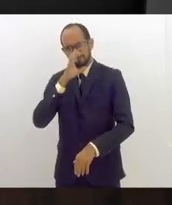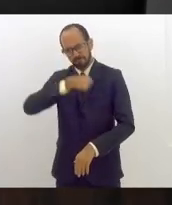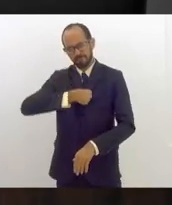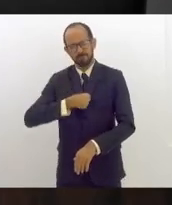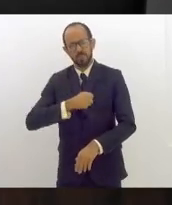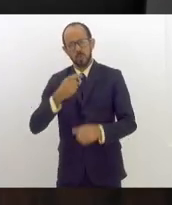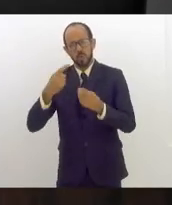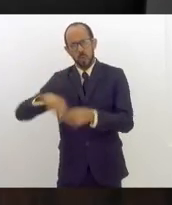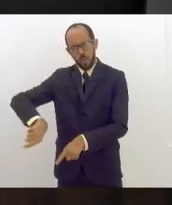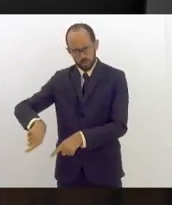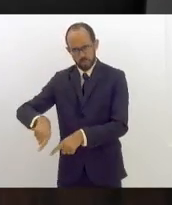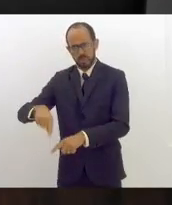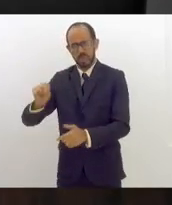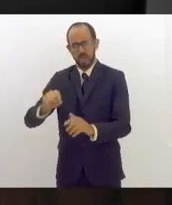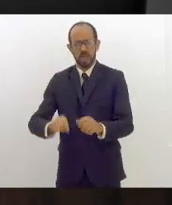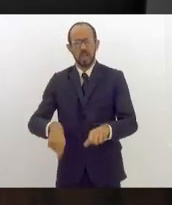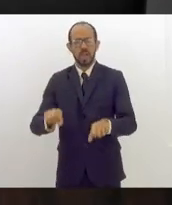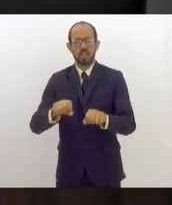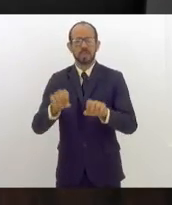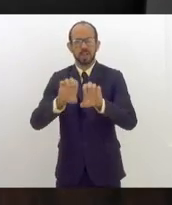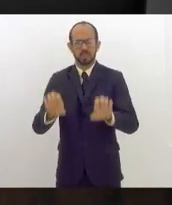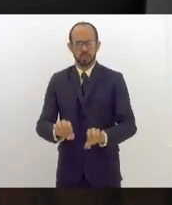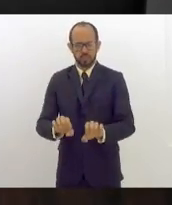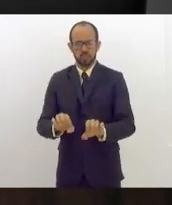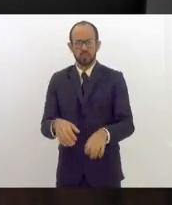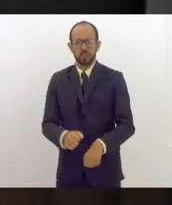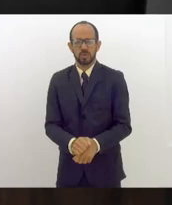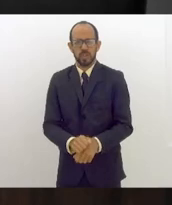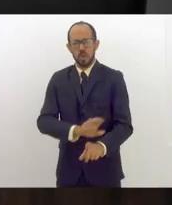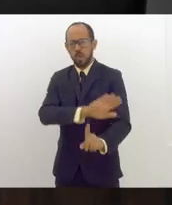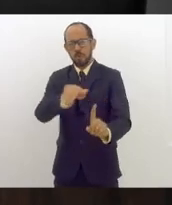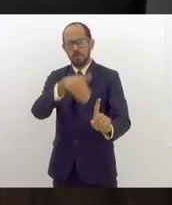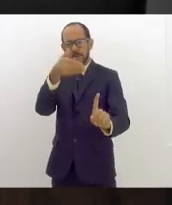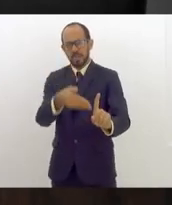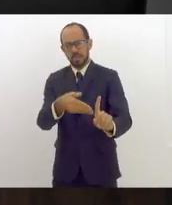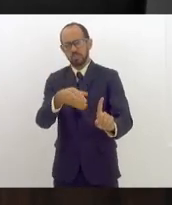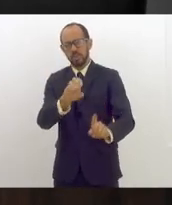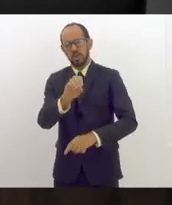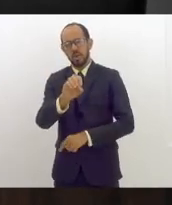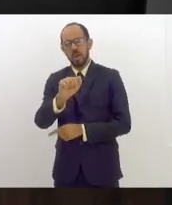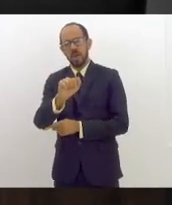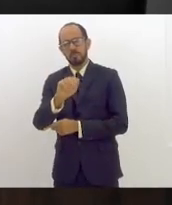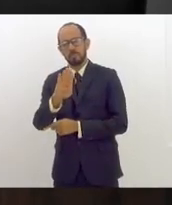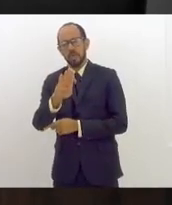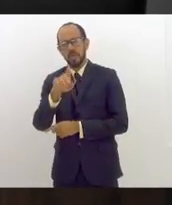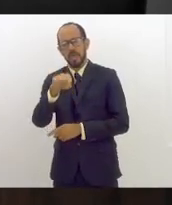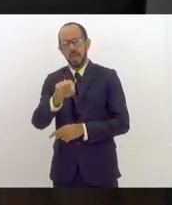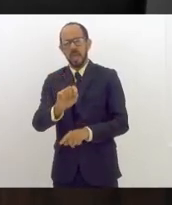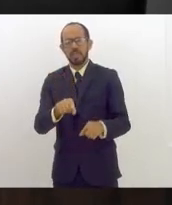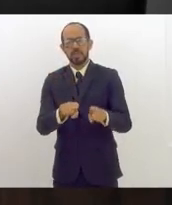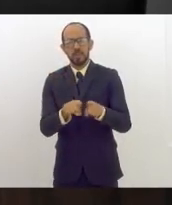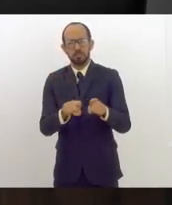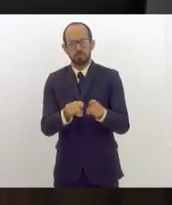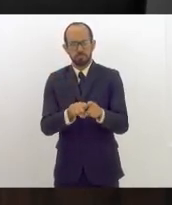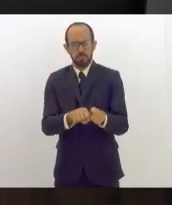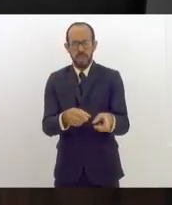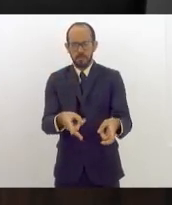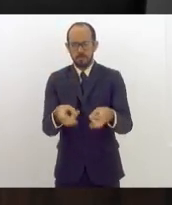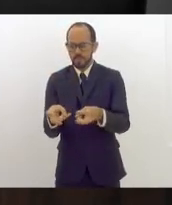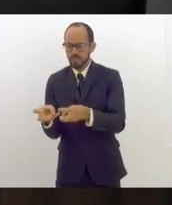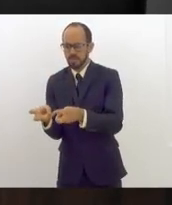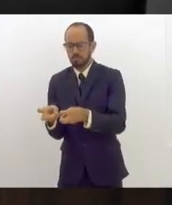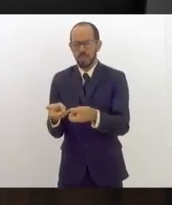ao regime homenagear a Ordem dos Advogados passa pela reconhecimento aqueles que se dedicam a sua